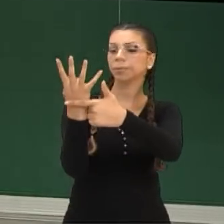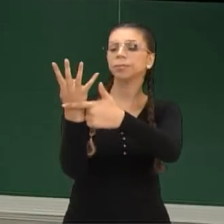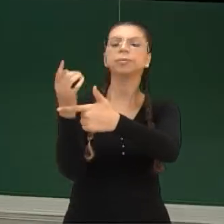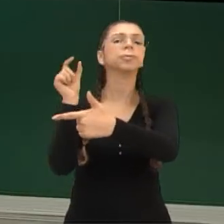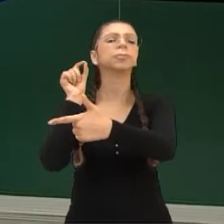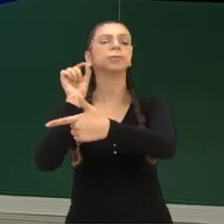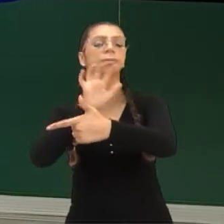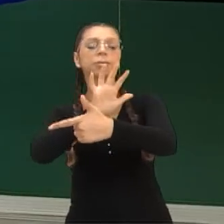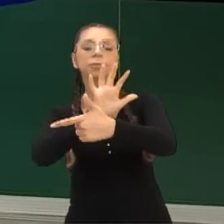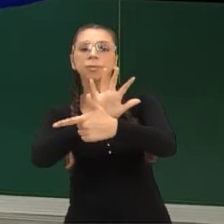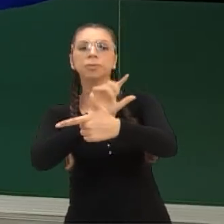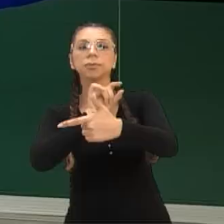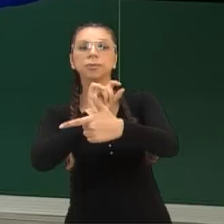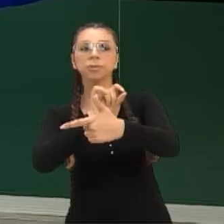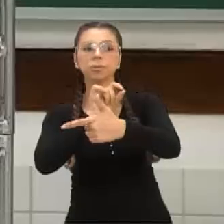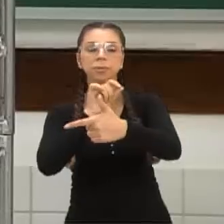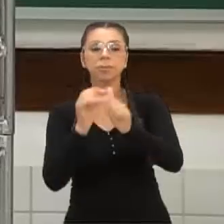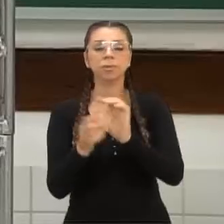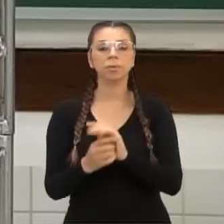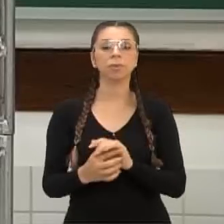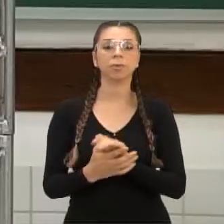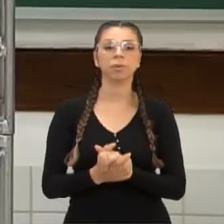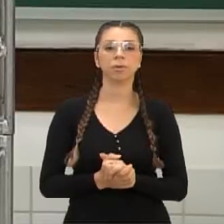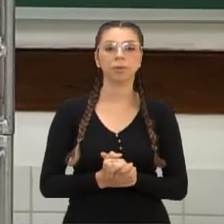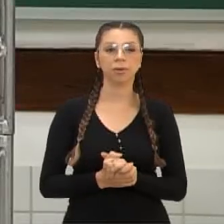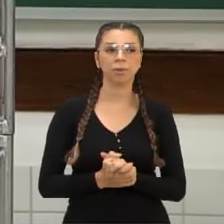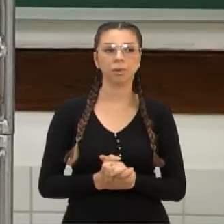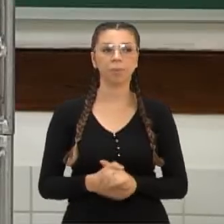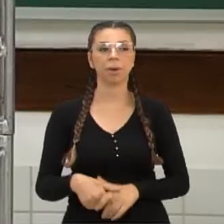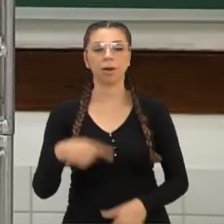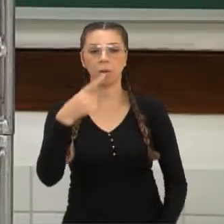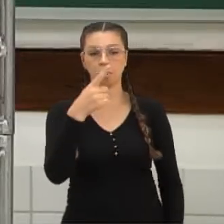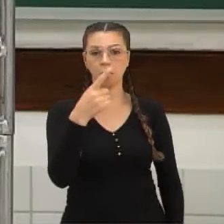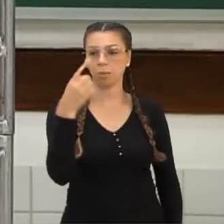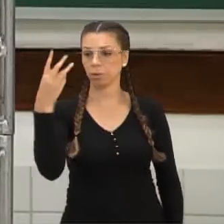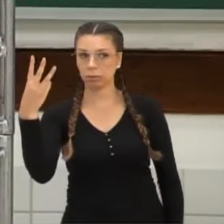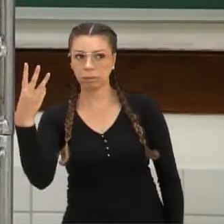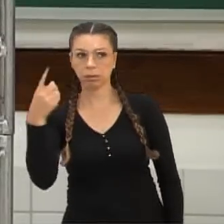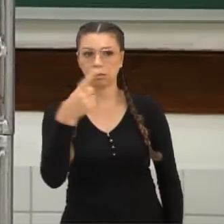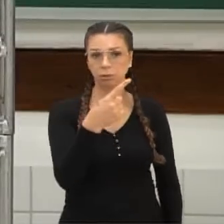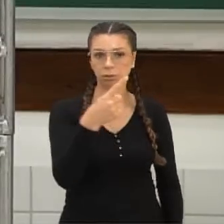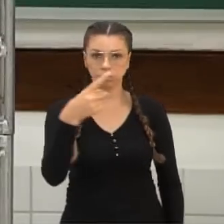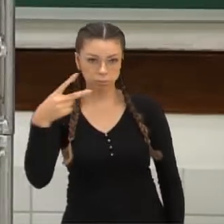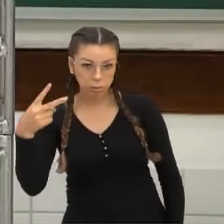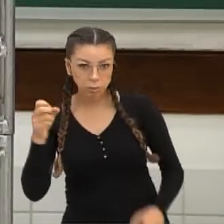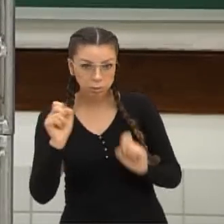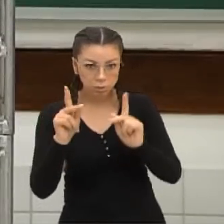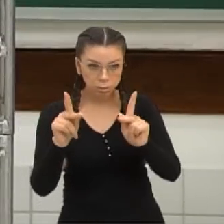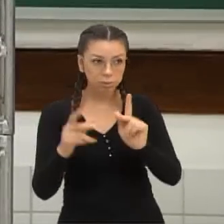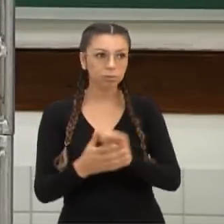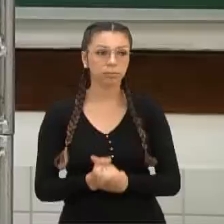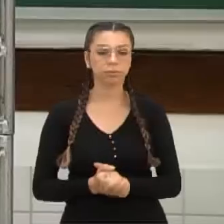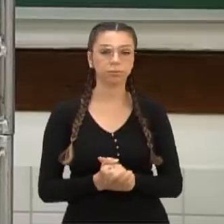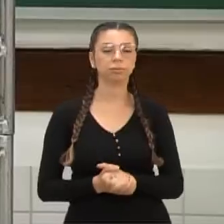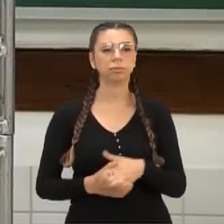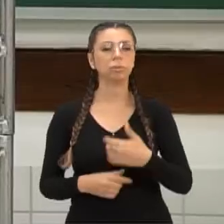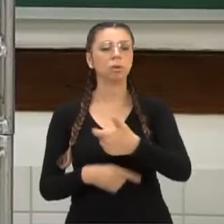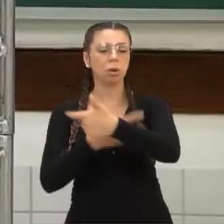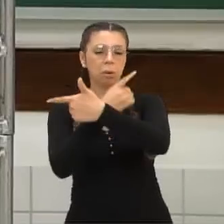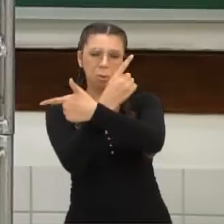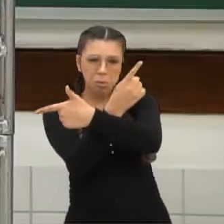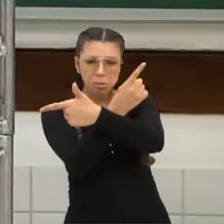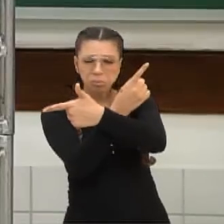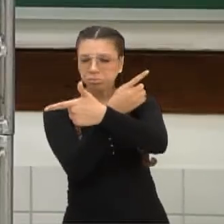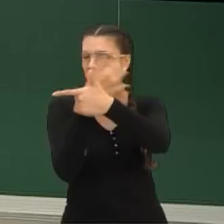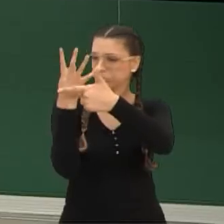divisão vai servir para essa coordenada aqui, tudo bem? 1, eu consigo dividir 1